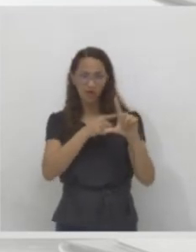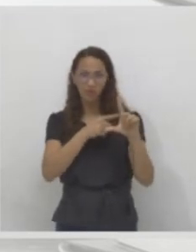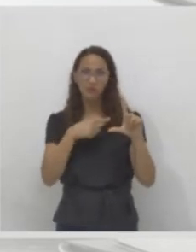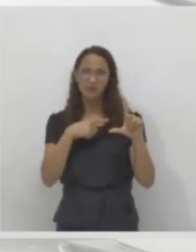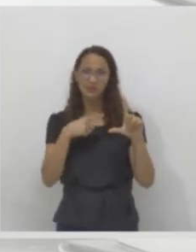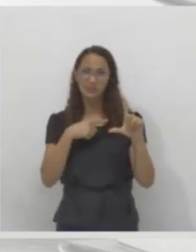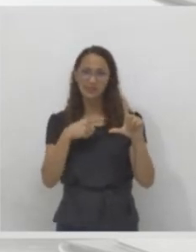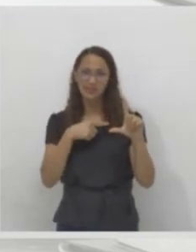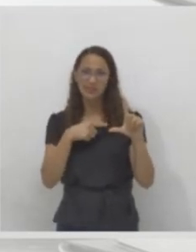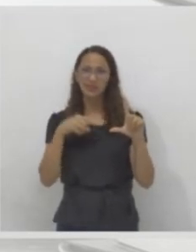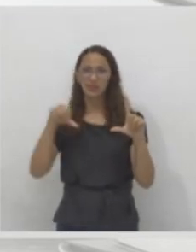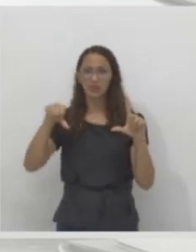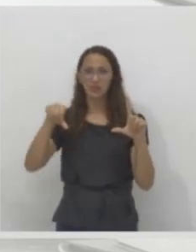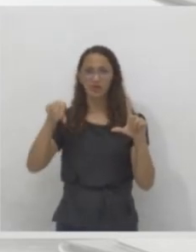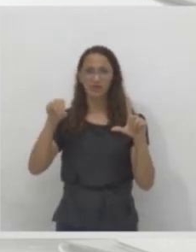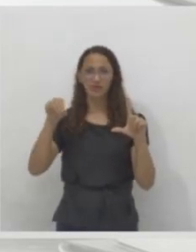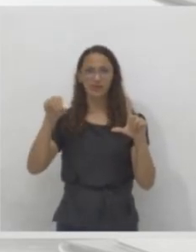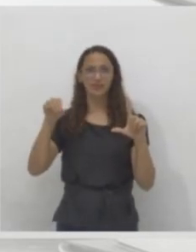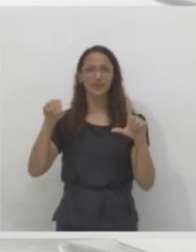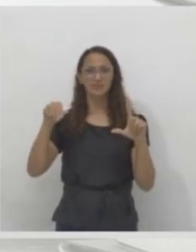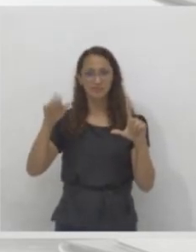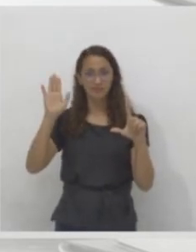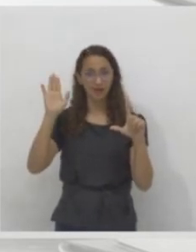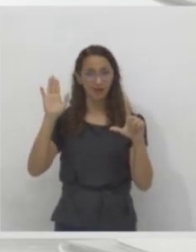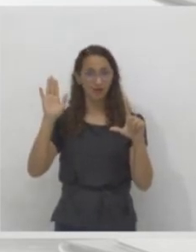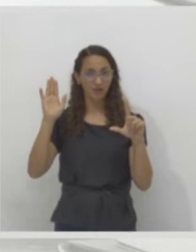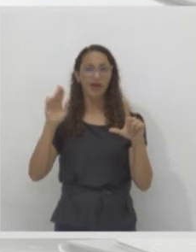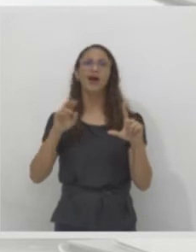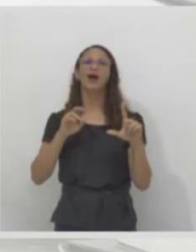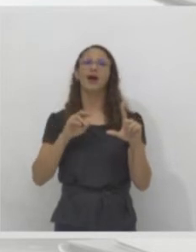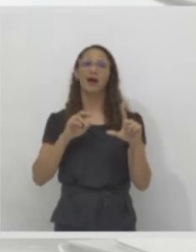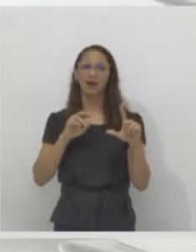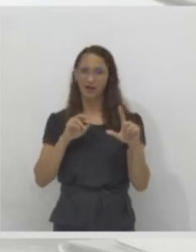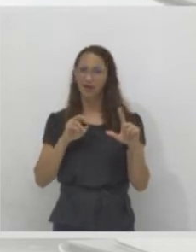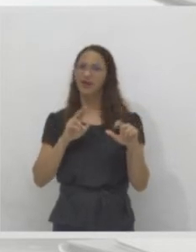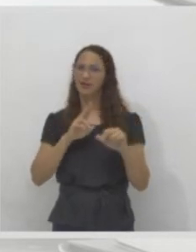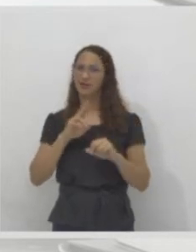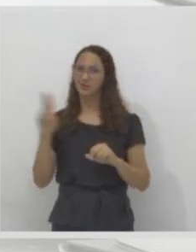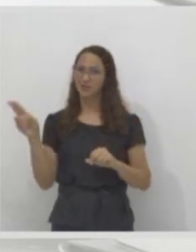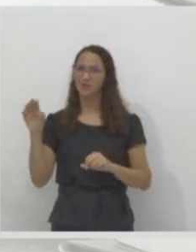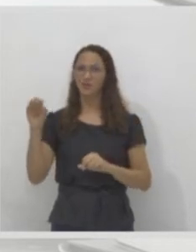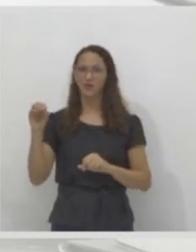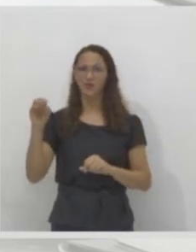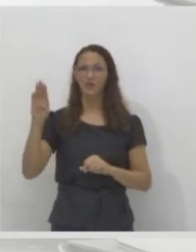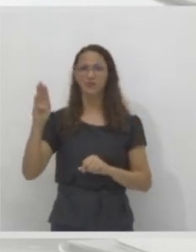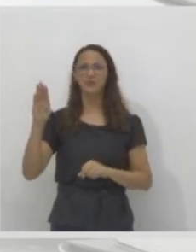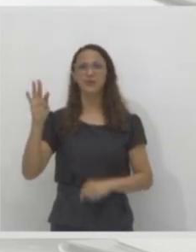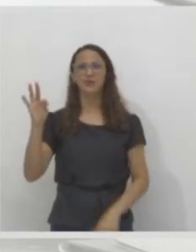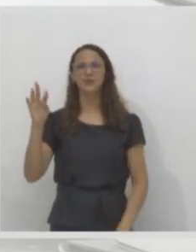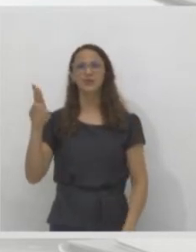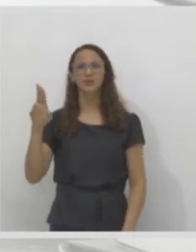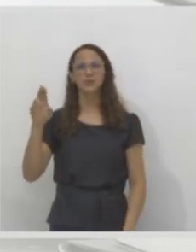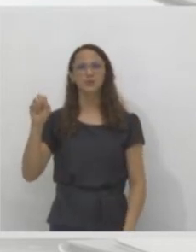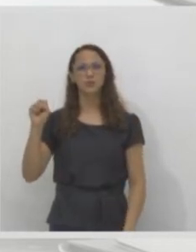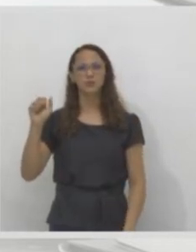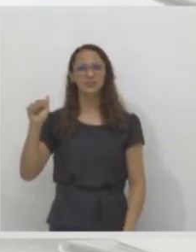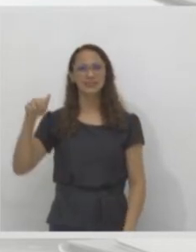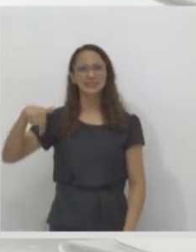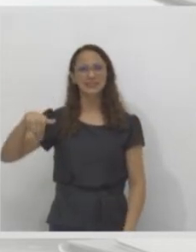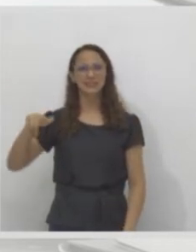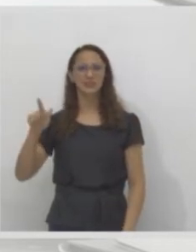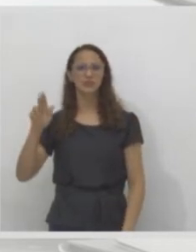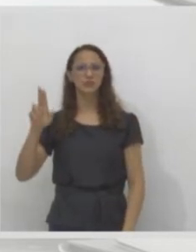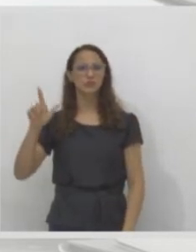triângulo obtusângulo. Eu preciso sim de um transferidor, ou eu preciso que esse triângulo